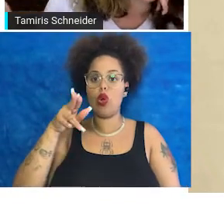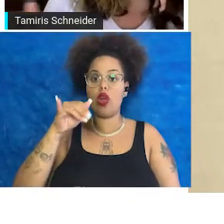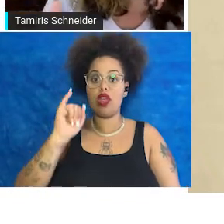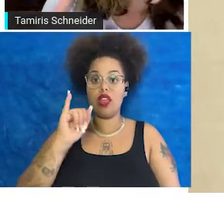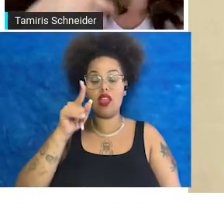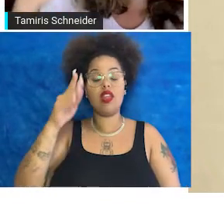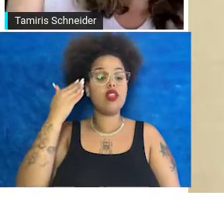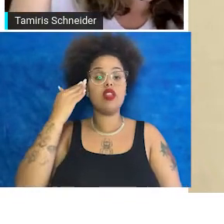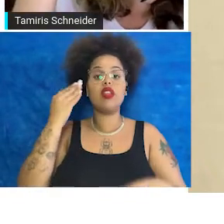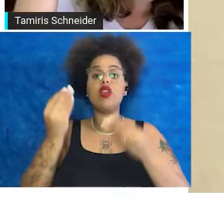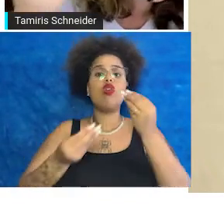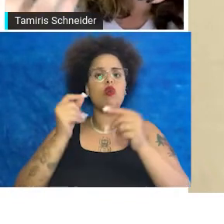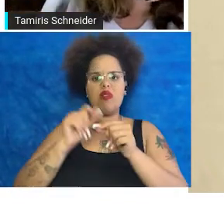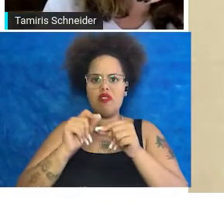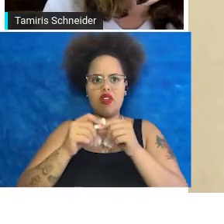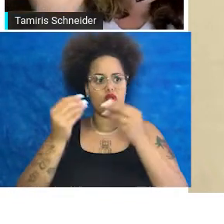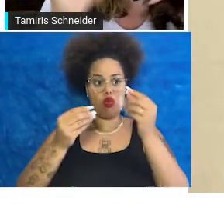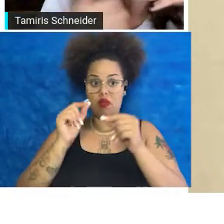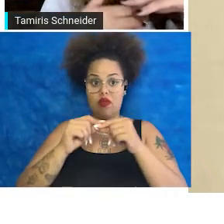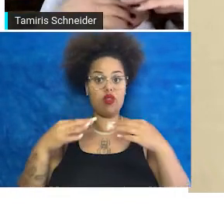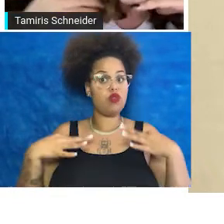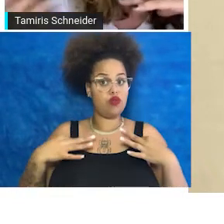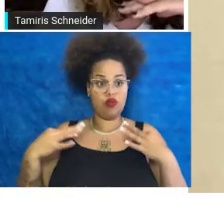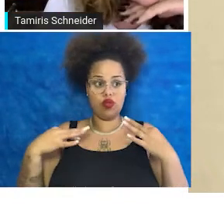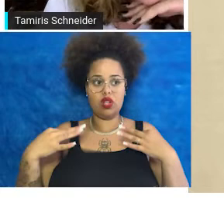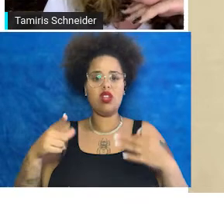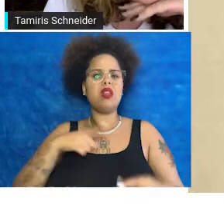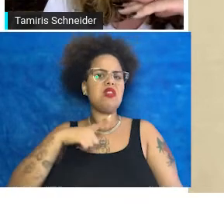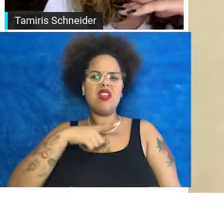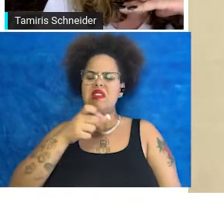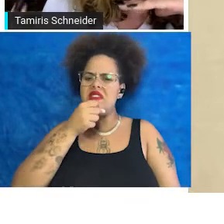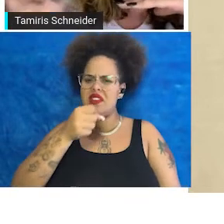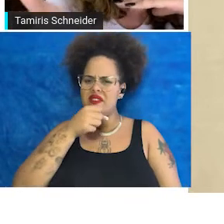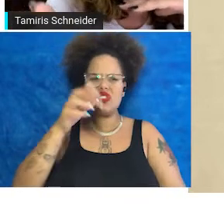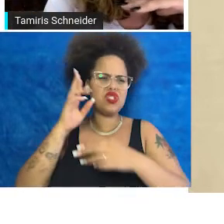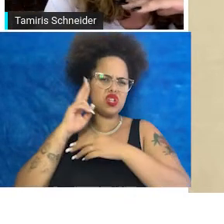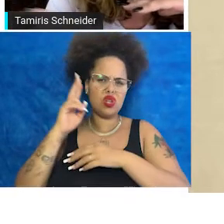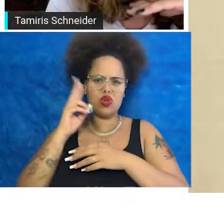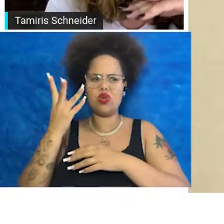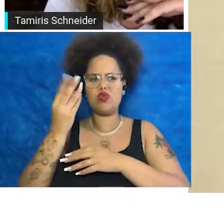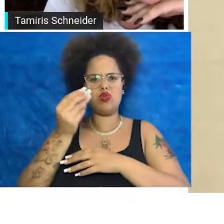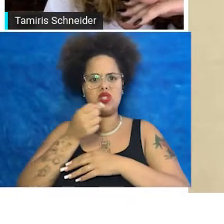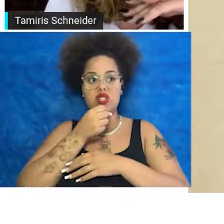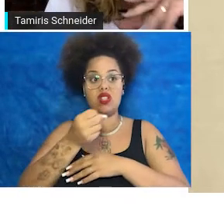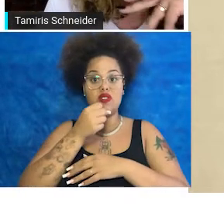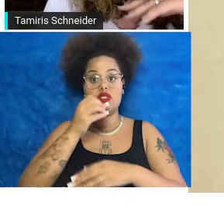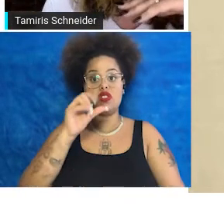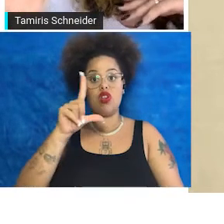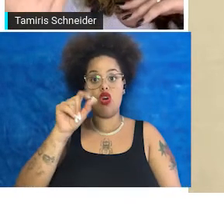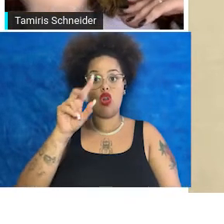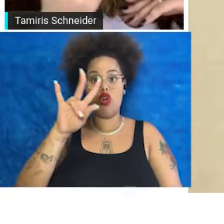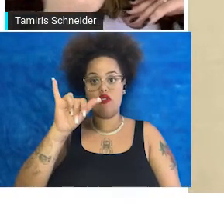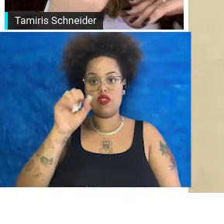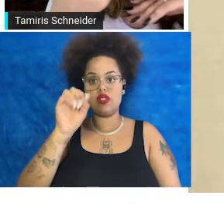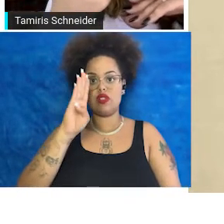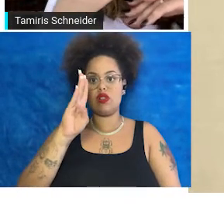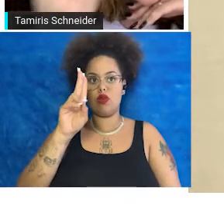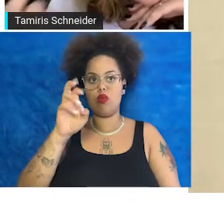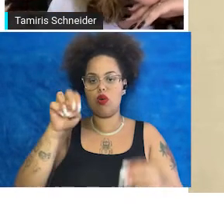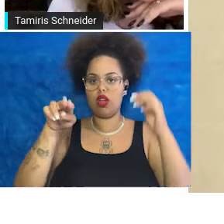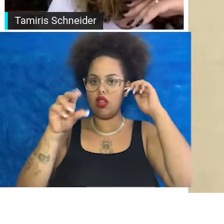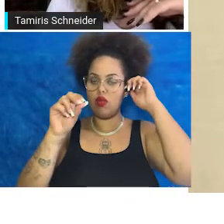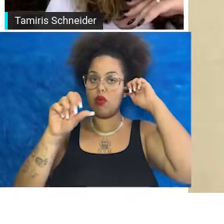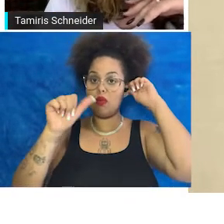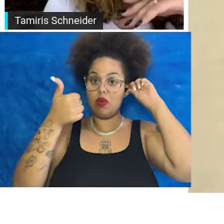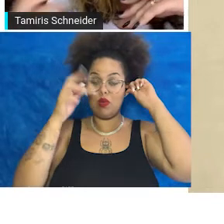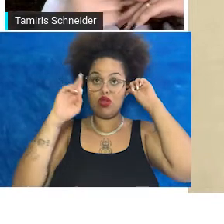que é feito um figurino. Tem muitas entrevistas com os diretores, tem muita entrevista com o Clóvis Bueno, inclusive, que foi lá o primeiro diretor de